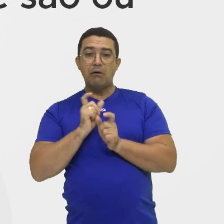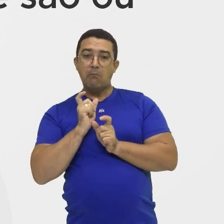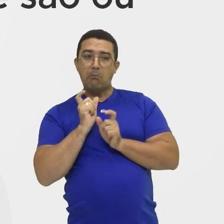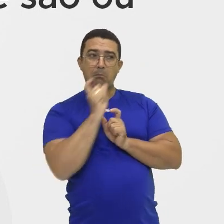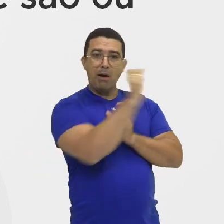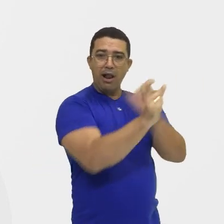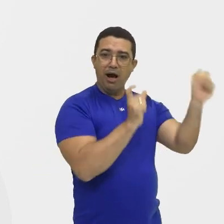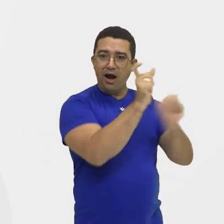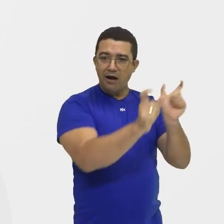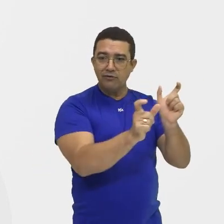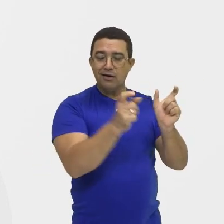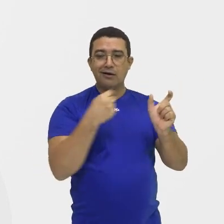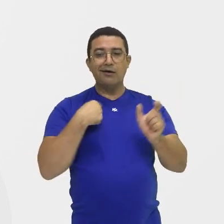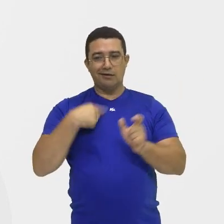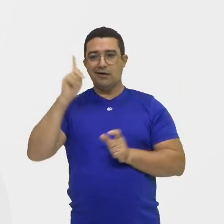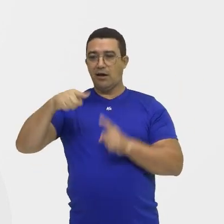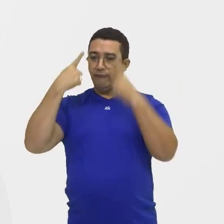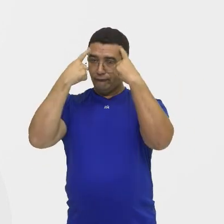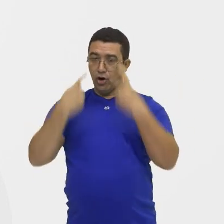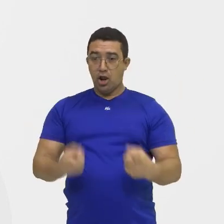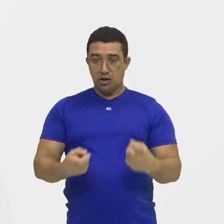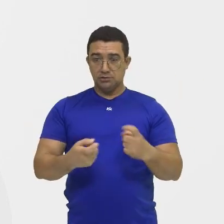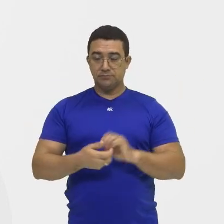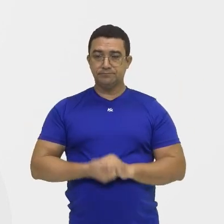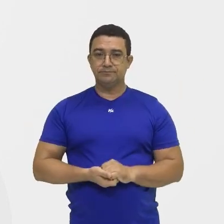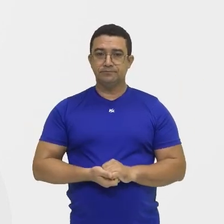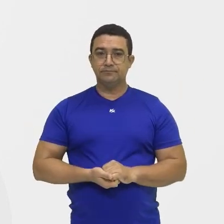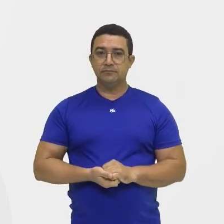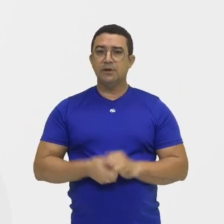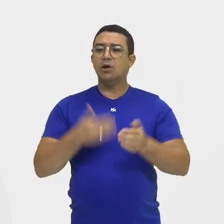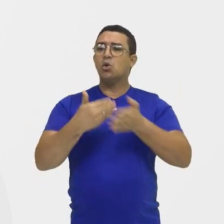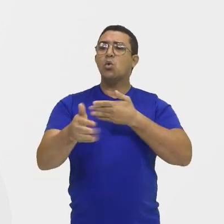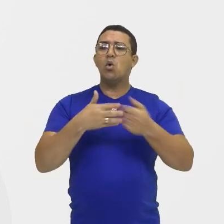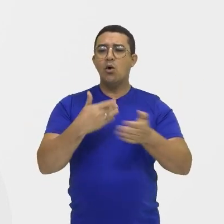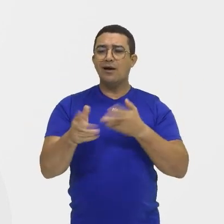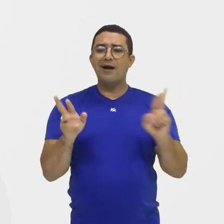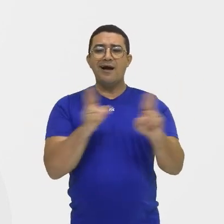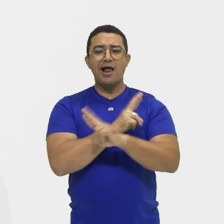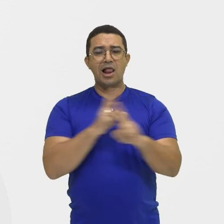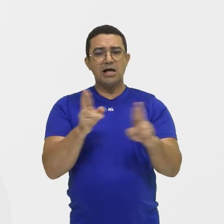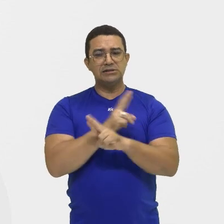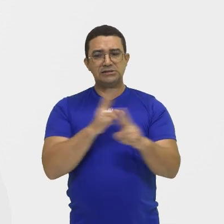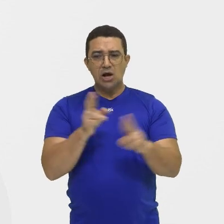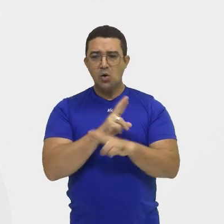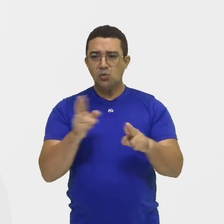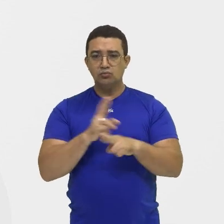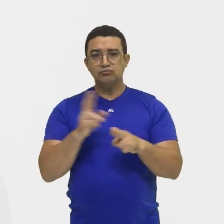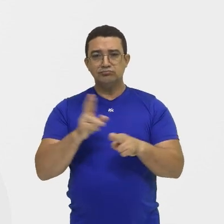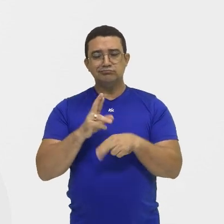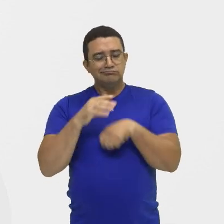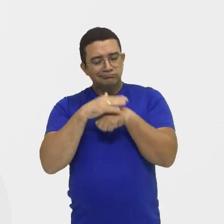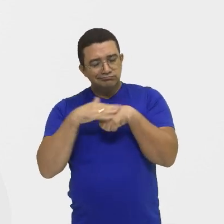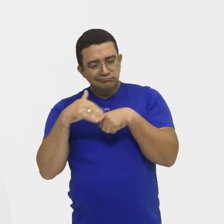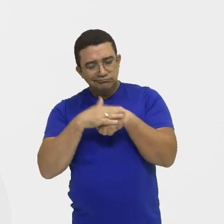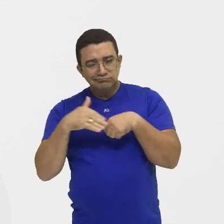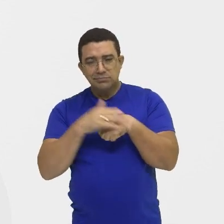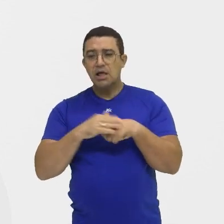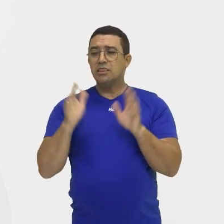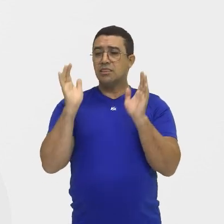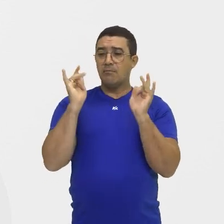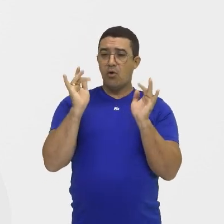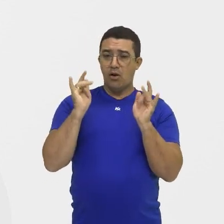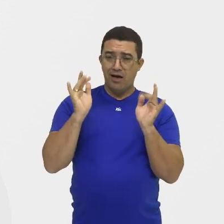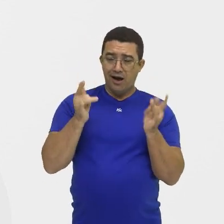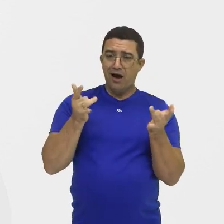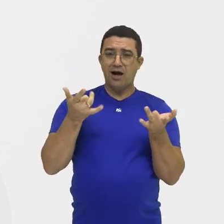violência. Seguindo. Em qualquer relação íntima de afeto, namorado, amancebado, marido, mulher, não sei,